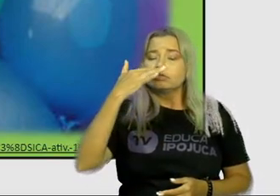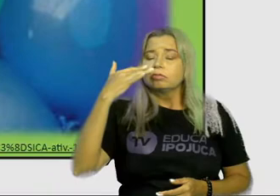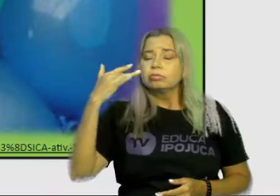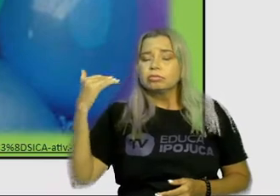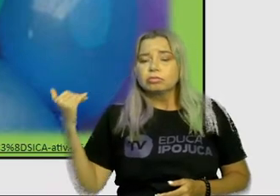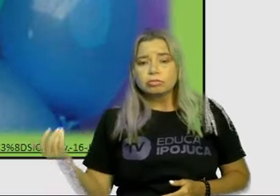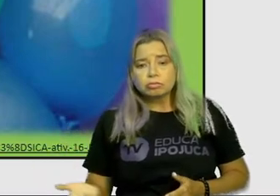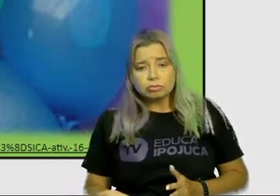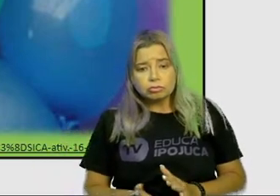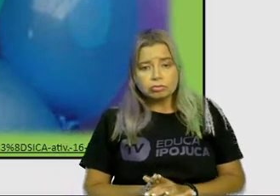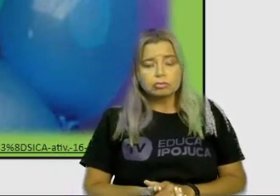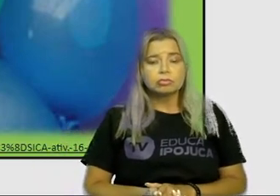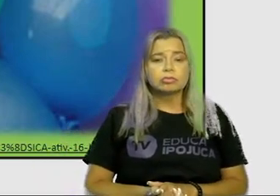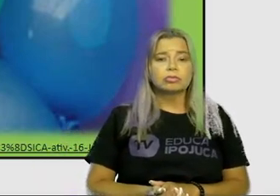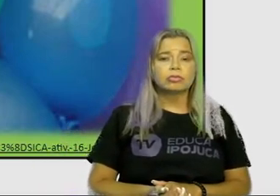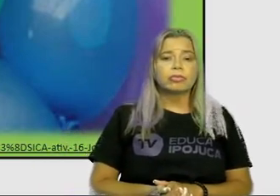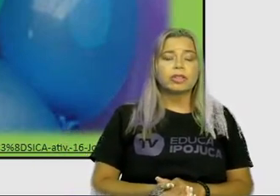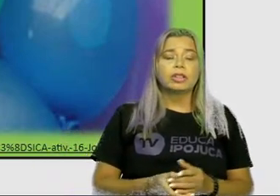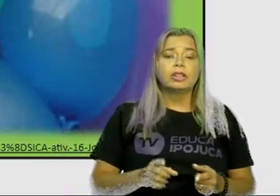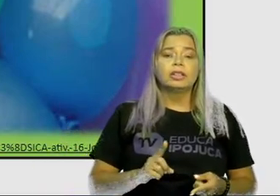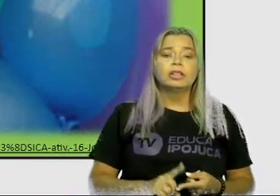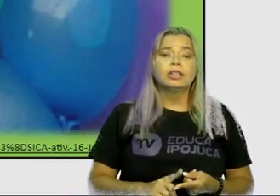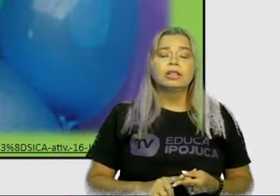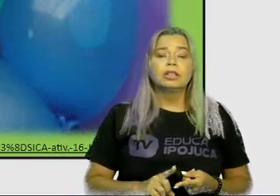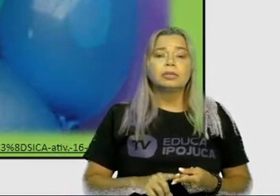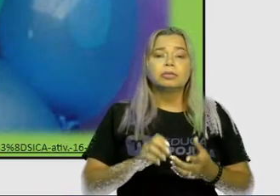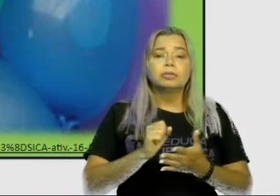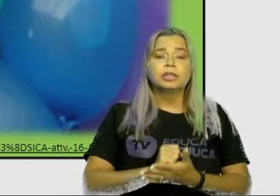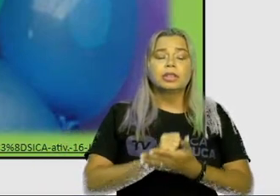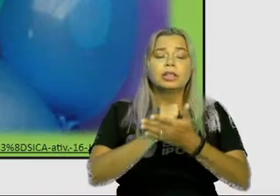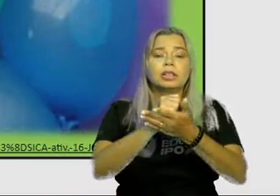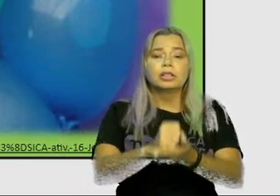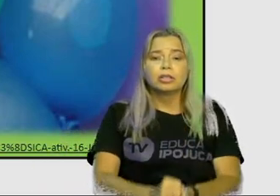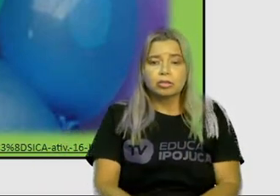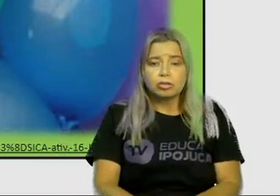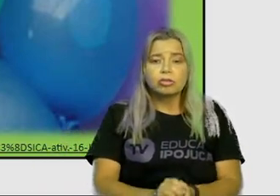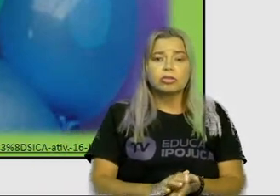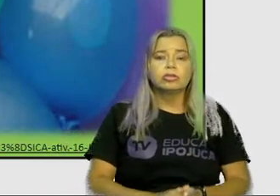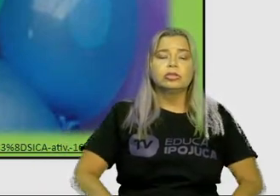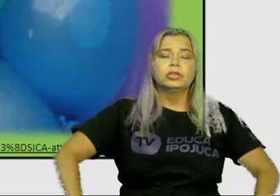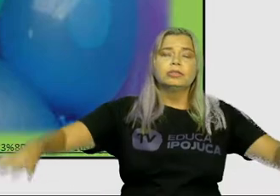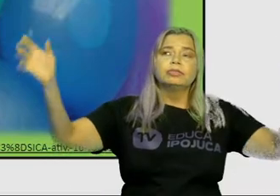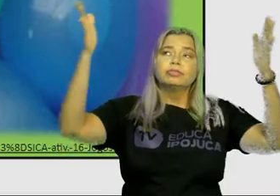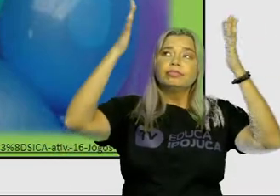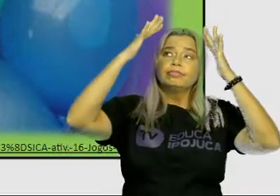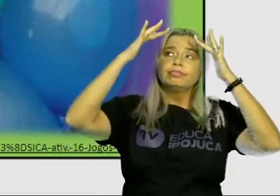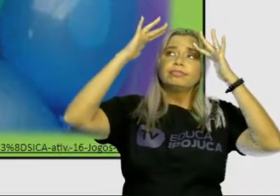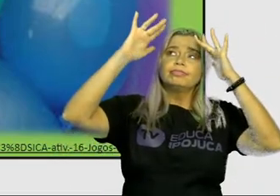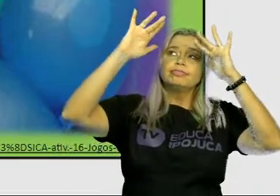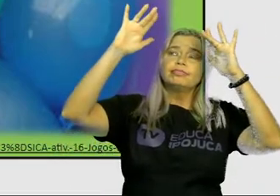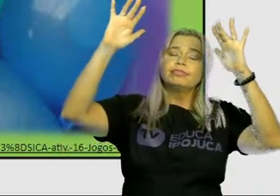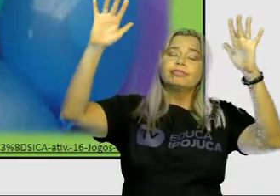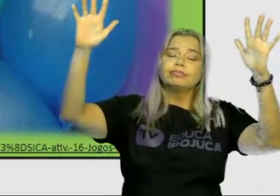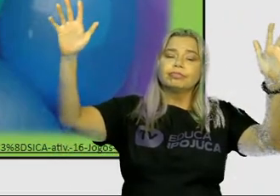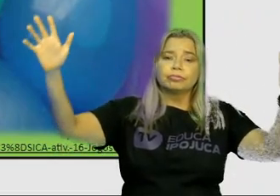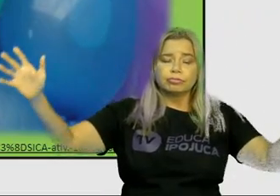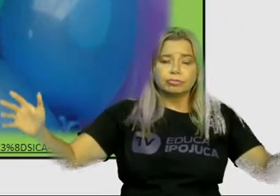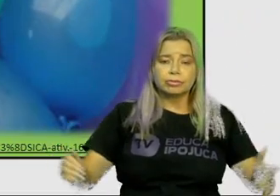cheiro. Permite estimular a imaginação, que é fabuloso,